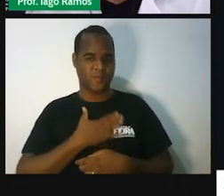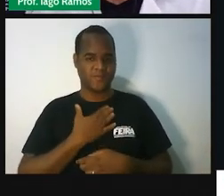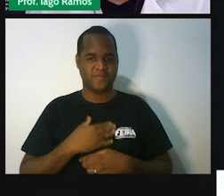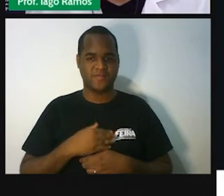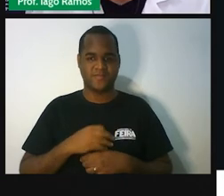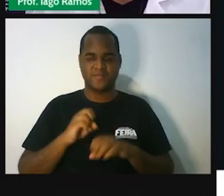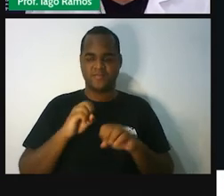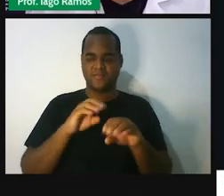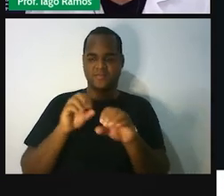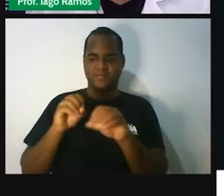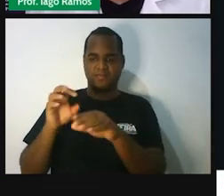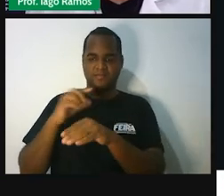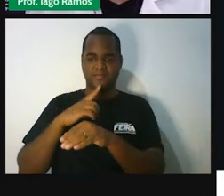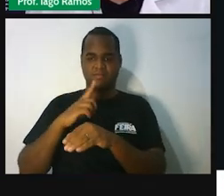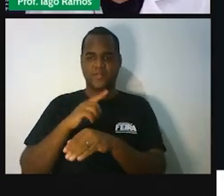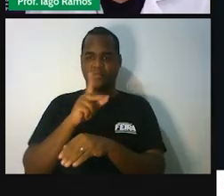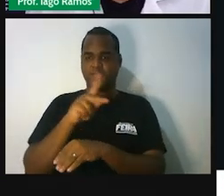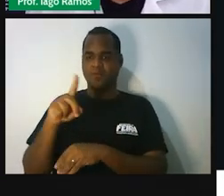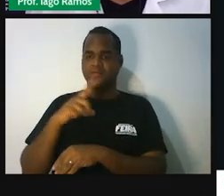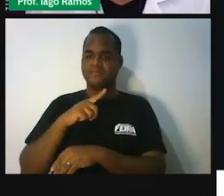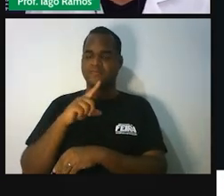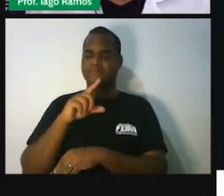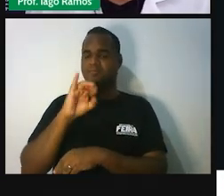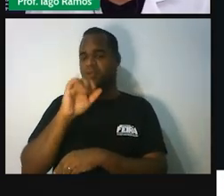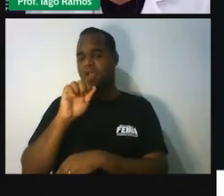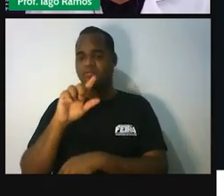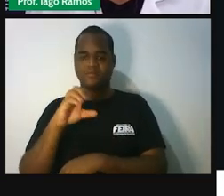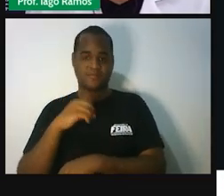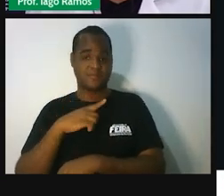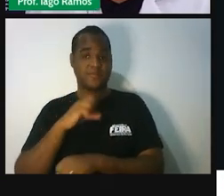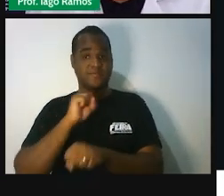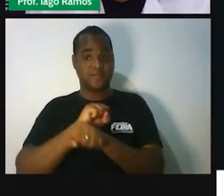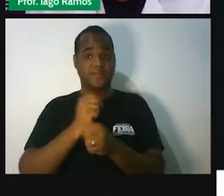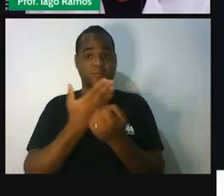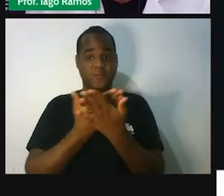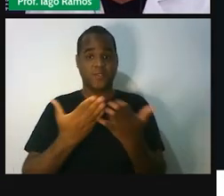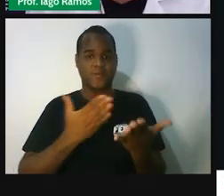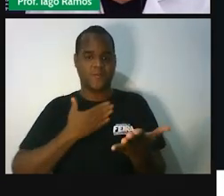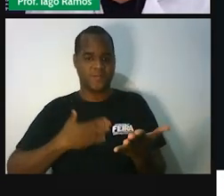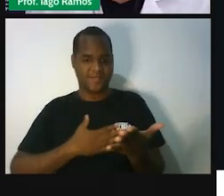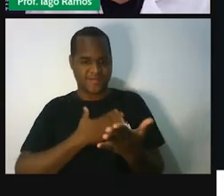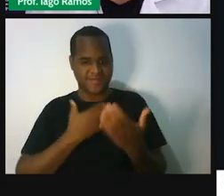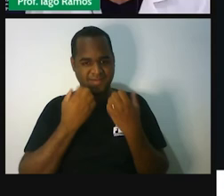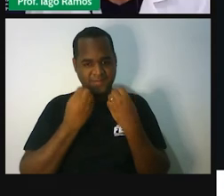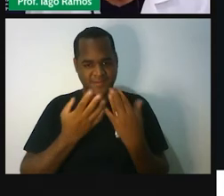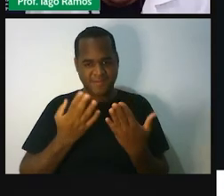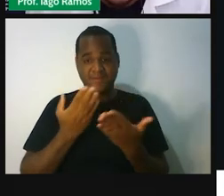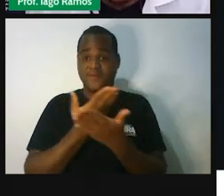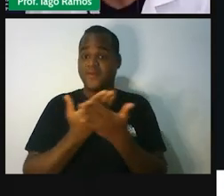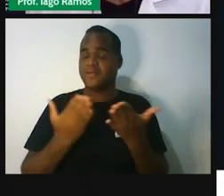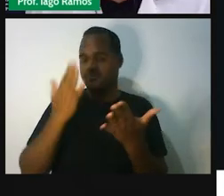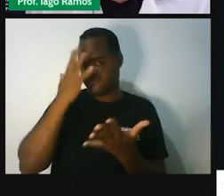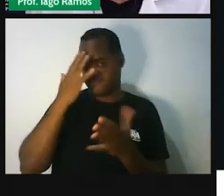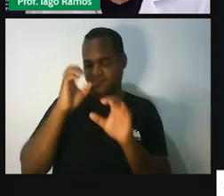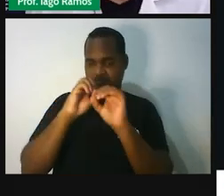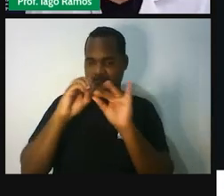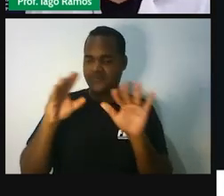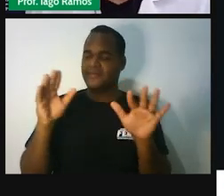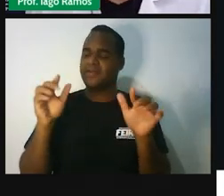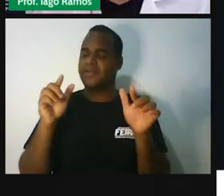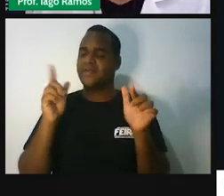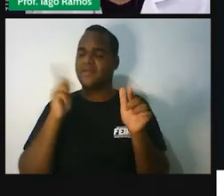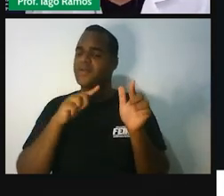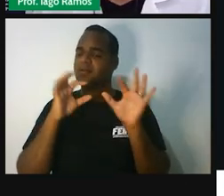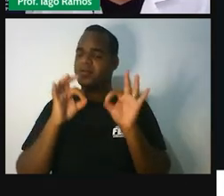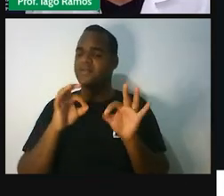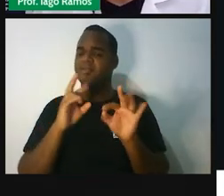aula, né? O professor Iago espera que você tenha gostado. Eu espero que você, na verdade, tenha entendido, né? Que esse é